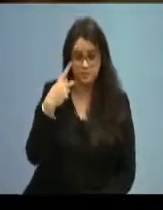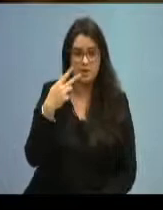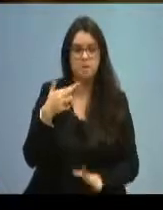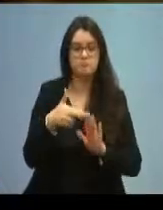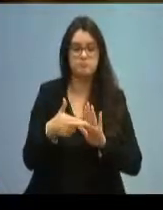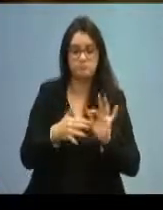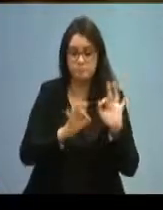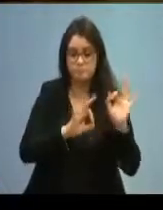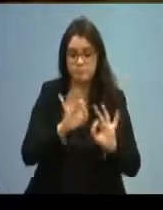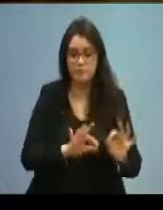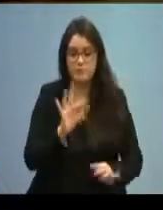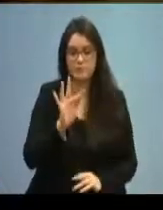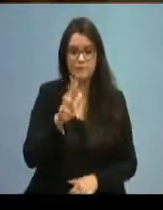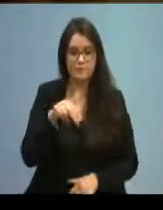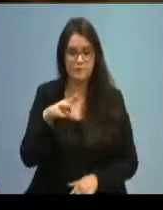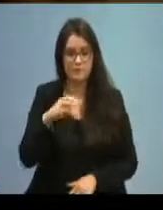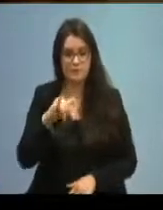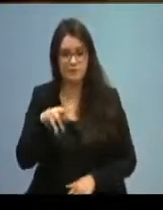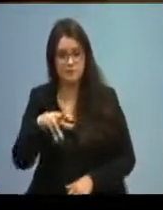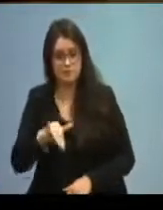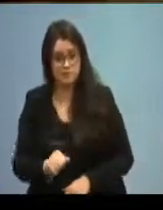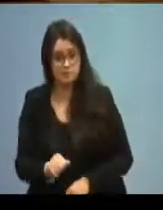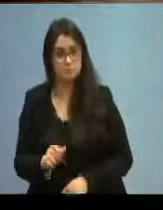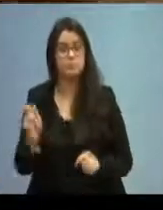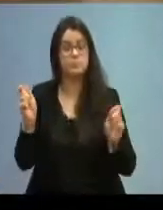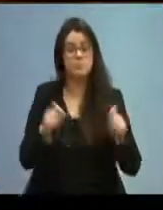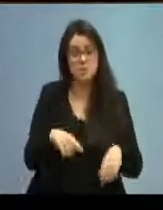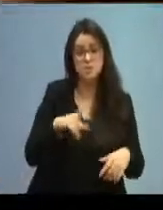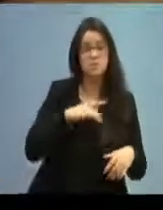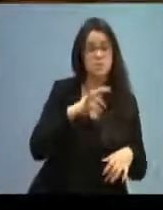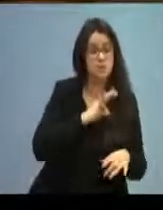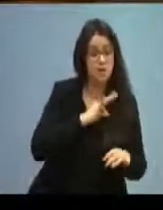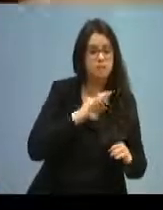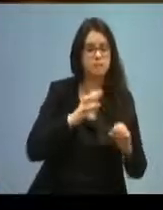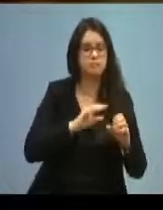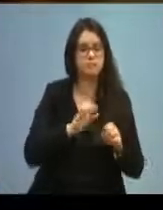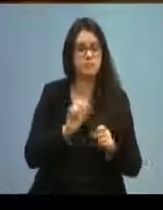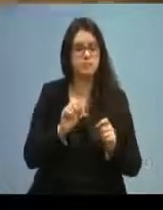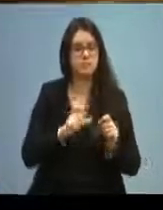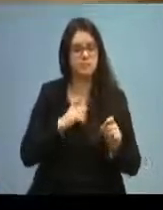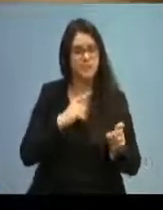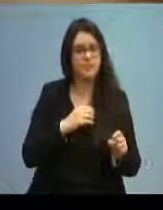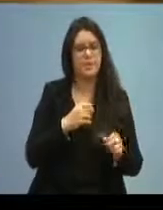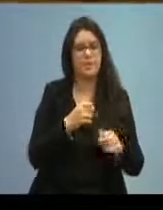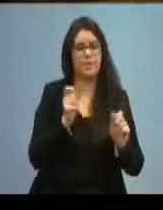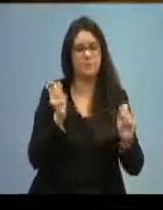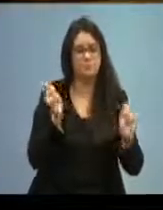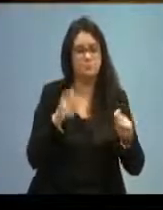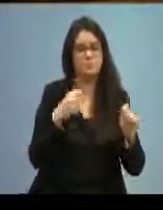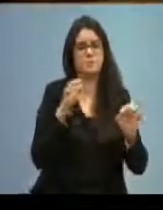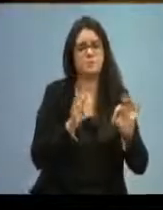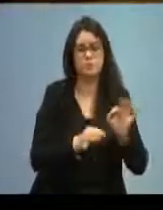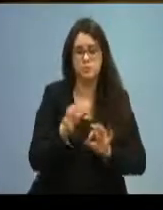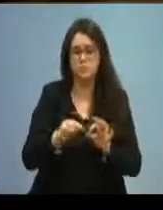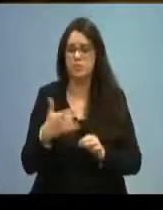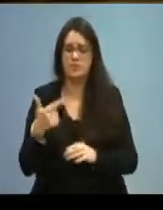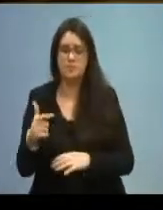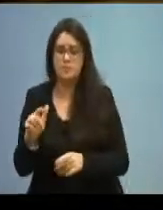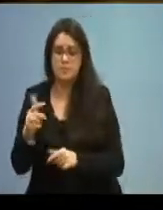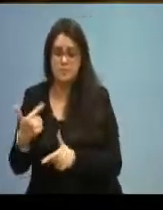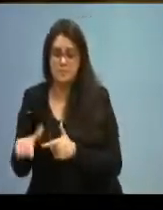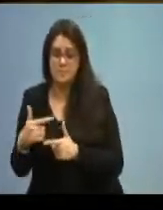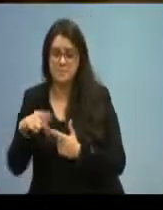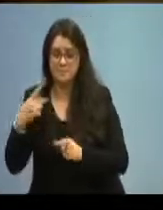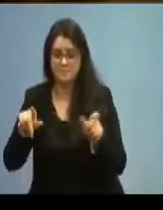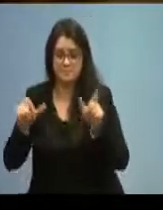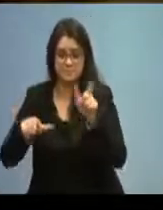com responsabilidade, com técnica, com instrumentos jurídicos que não gerariam conflitos para essas pessoas